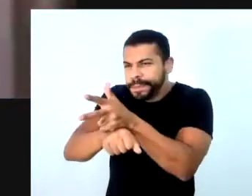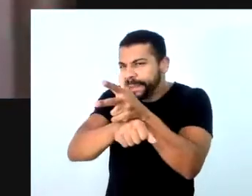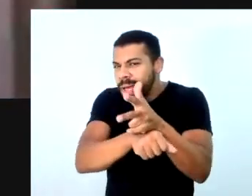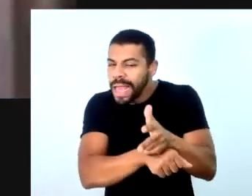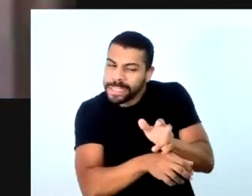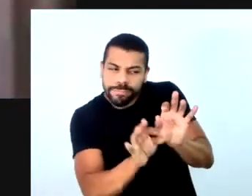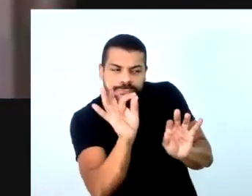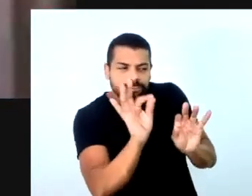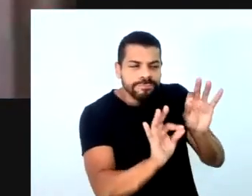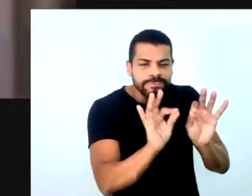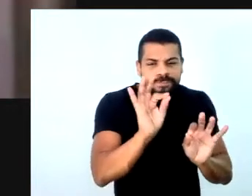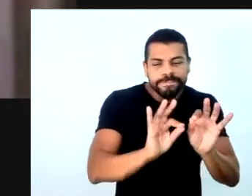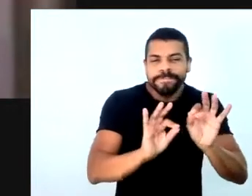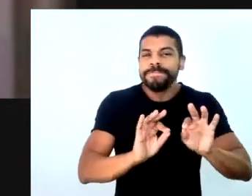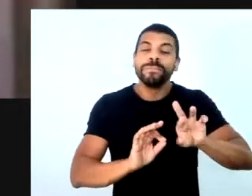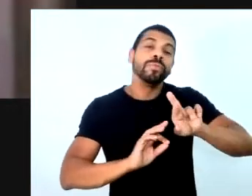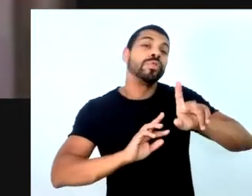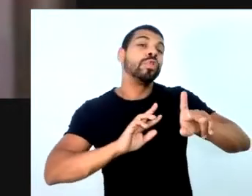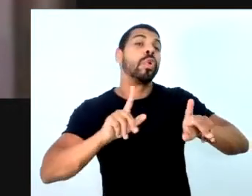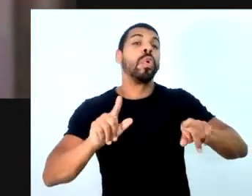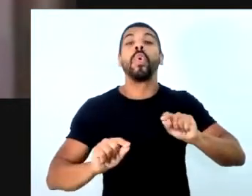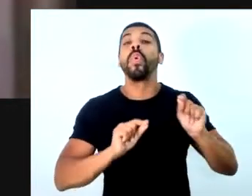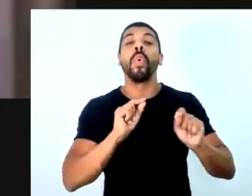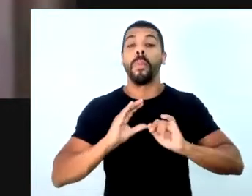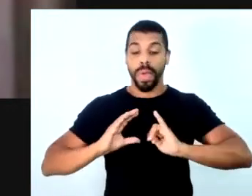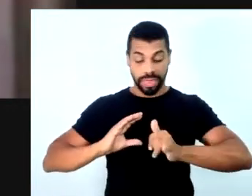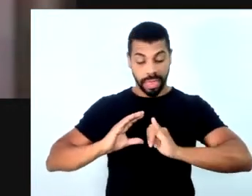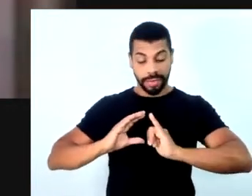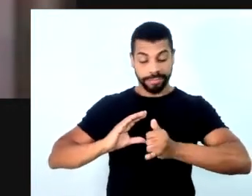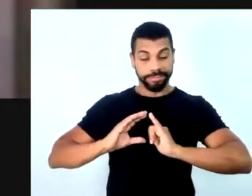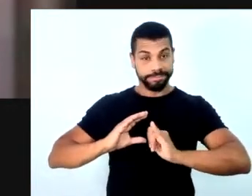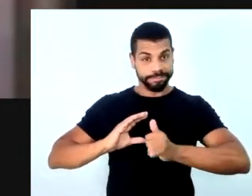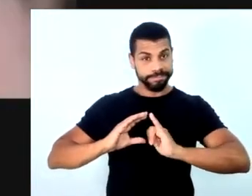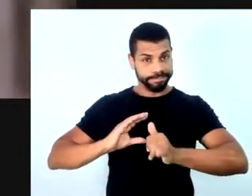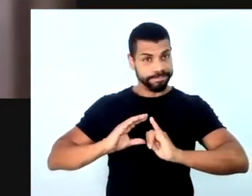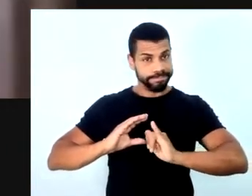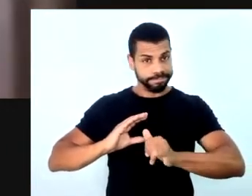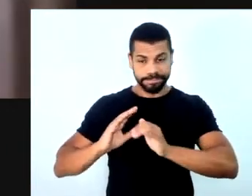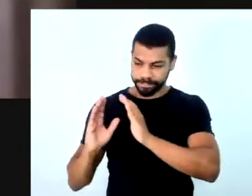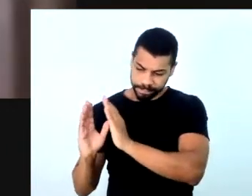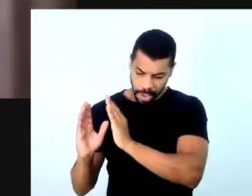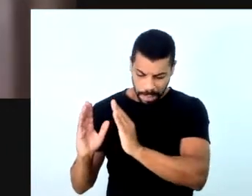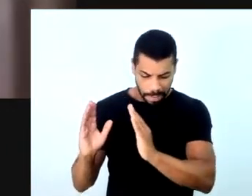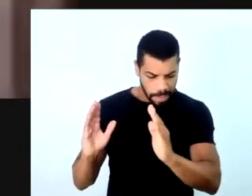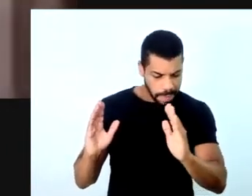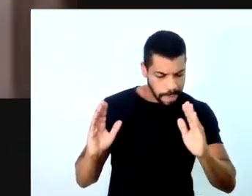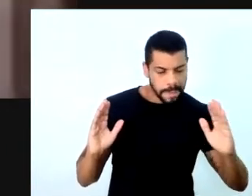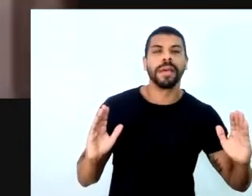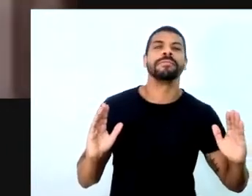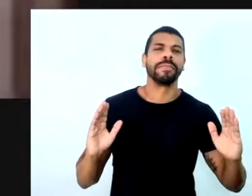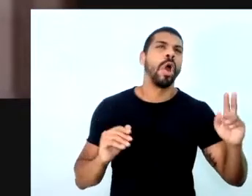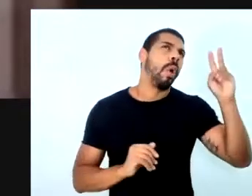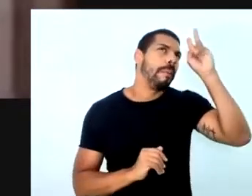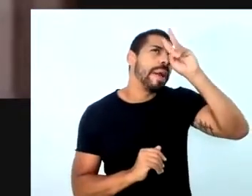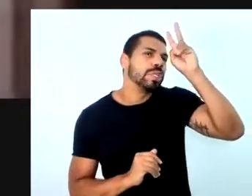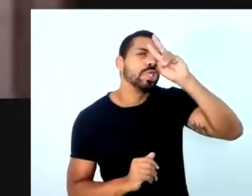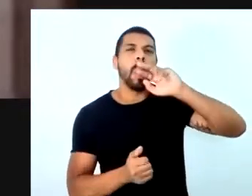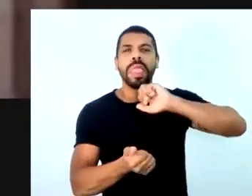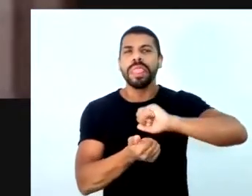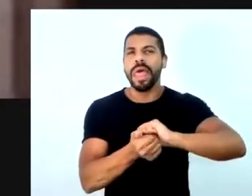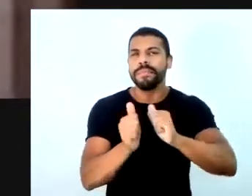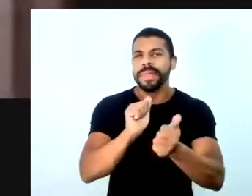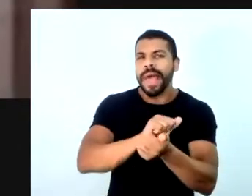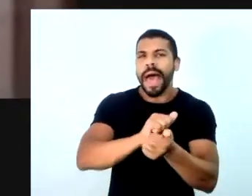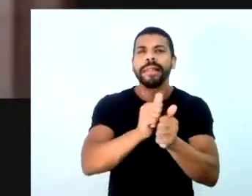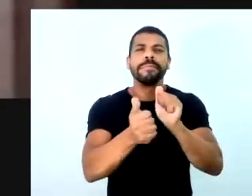de uma certa forma, também artesanal, mas que envolvia construir uma narrativa. No Fluft, a gente tinha já a narrativa toda pronta,